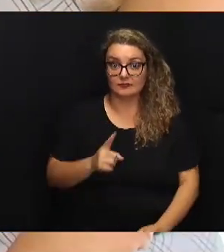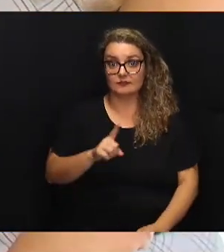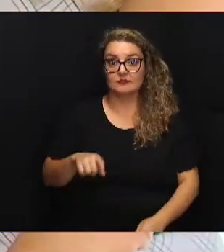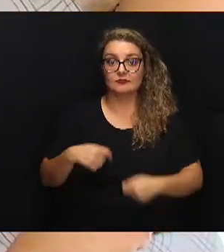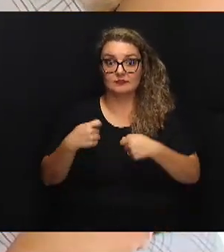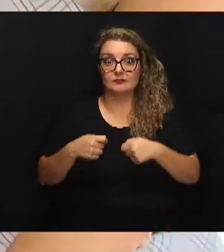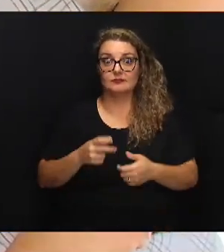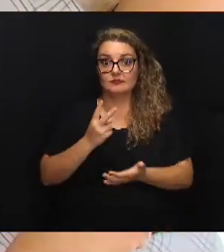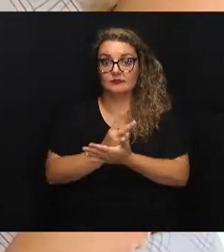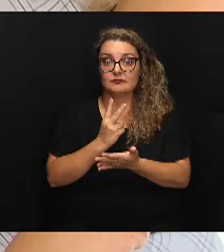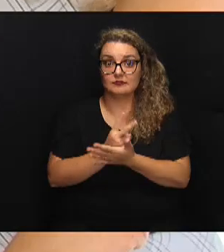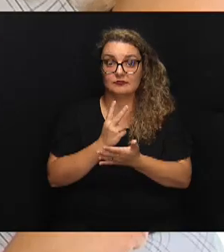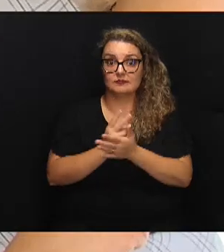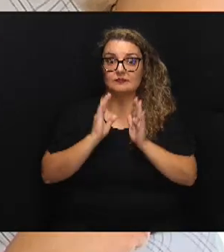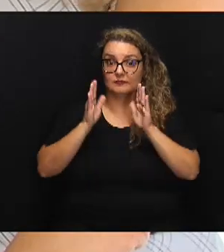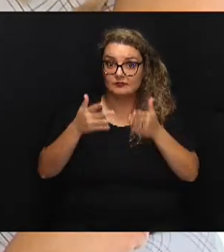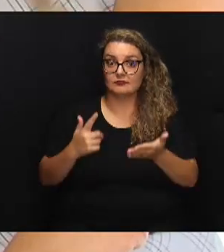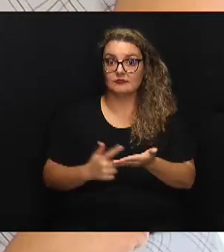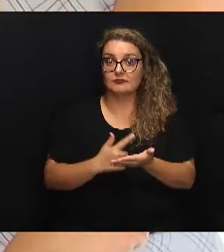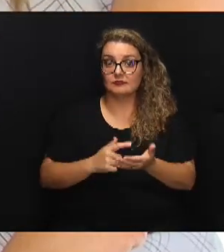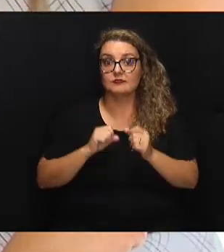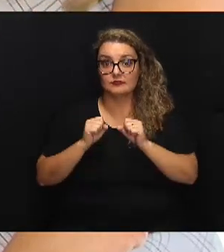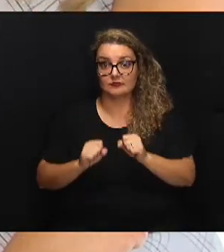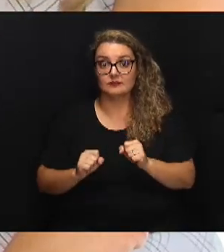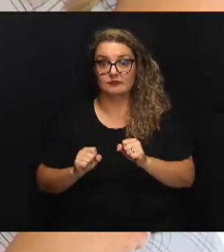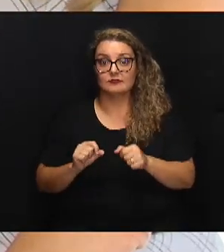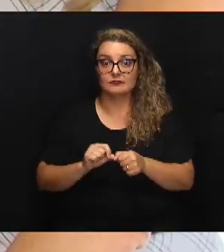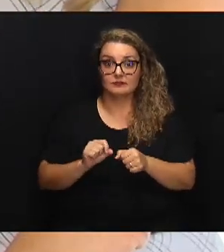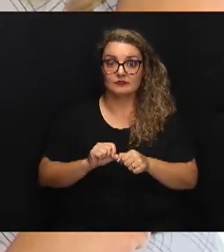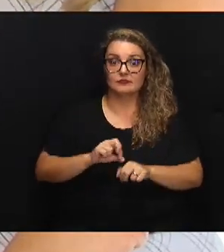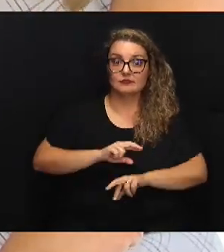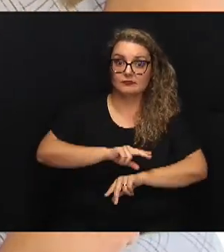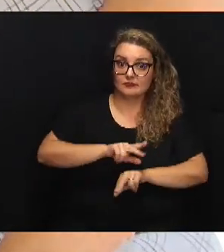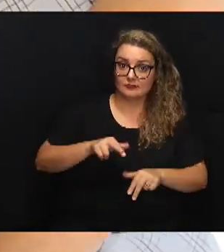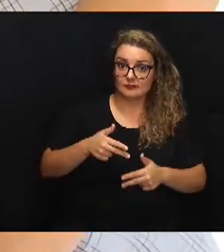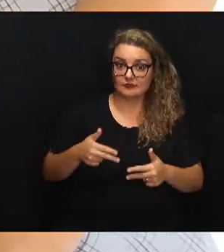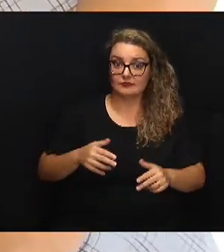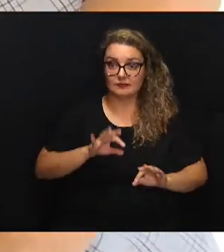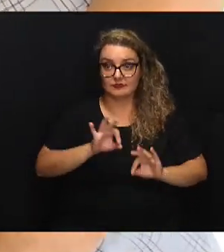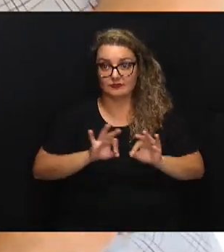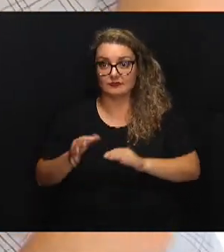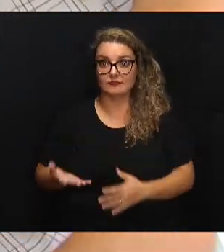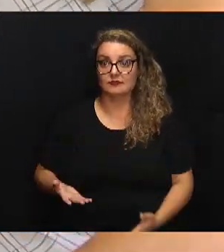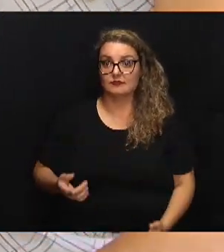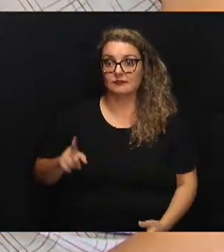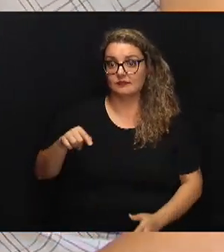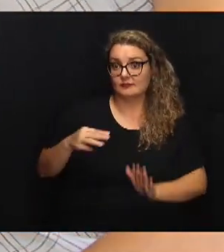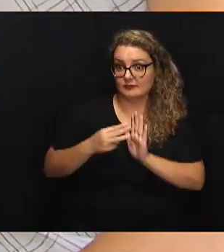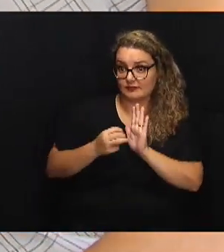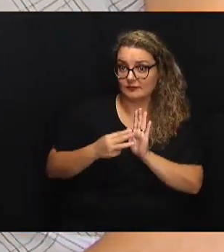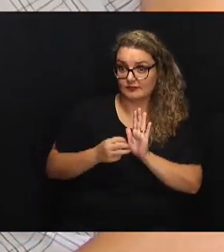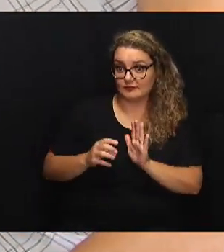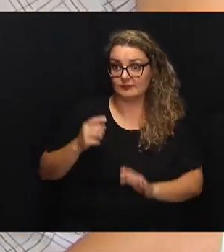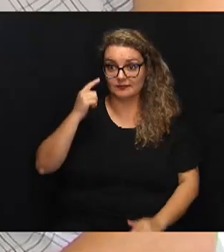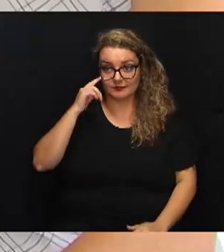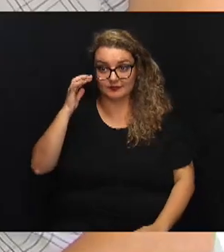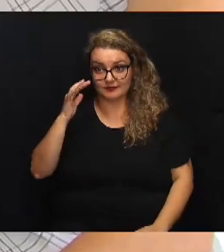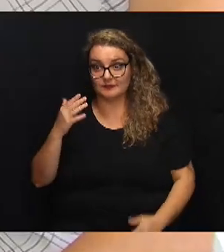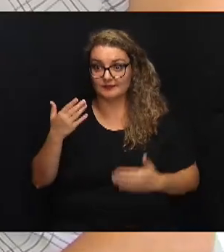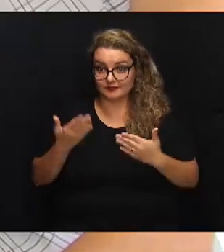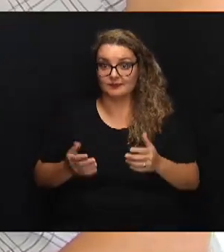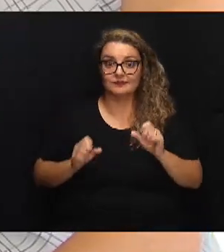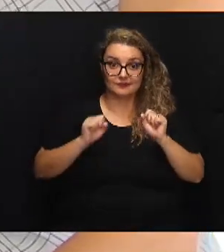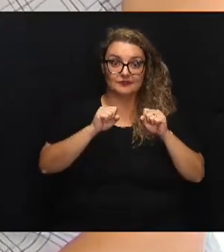ficar sempre presa ao livro, a gente pode fazer coisas diferentes durante o projeto. É uma metodologia que já foi pensada para isso?